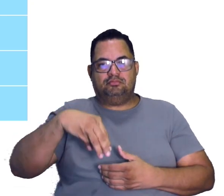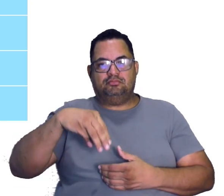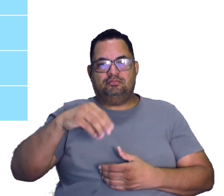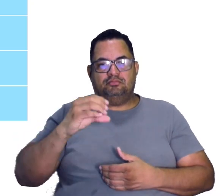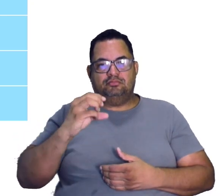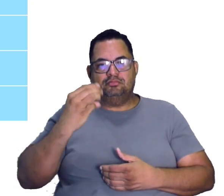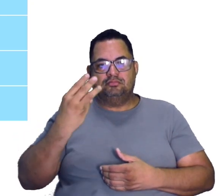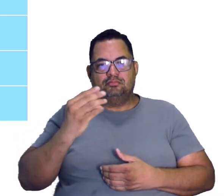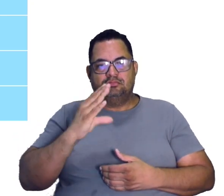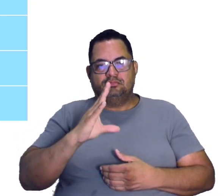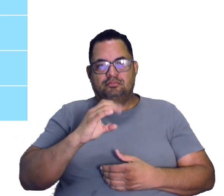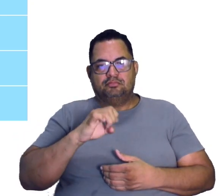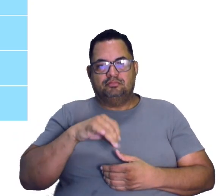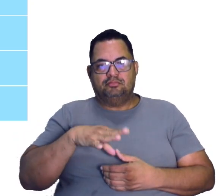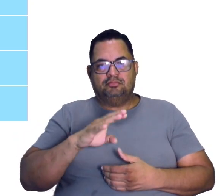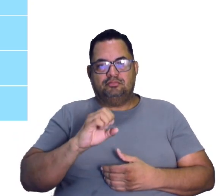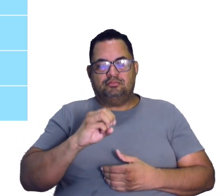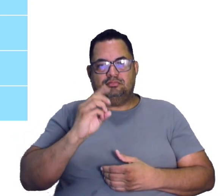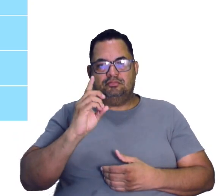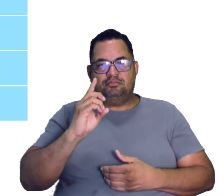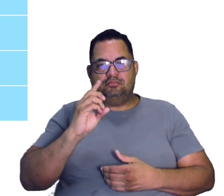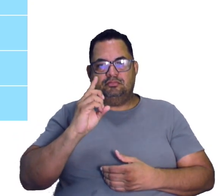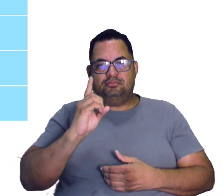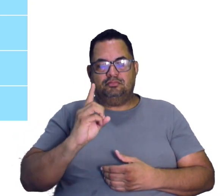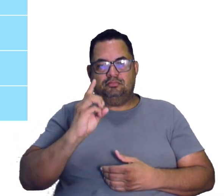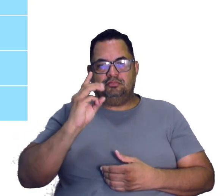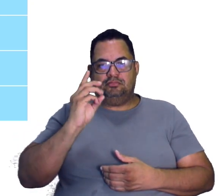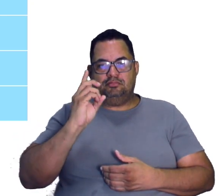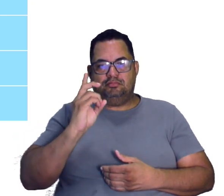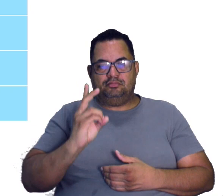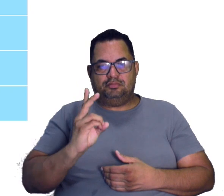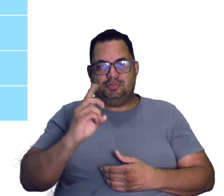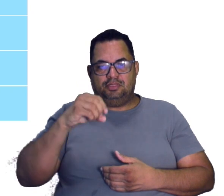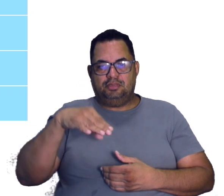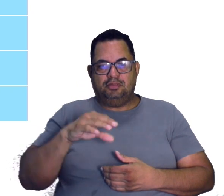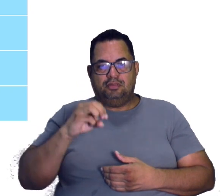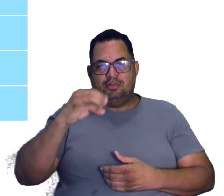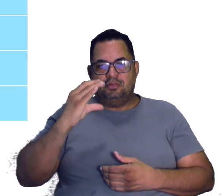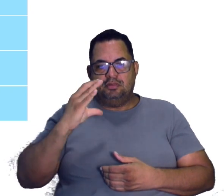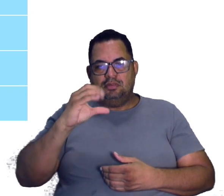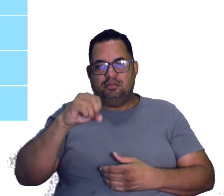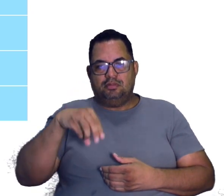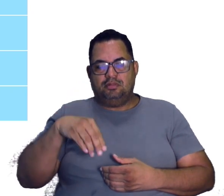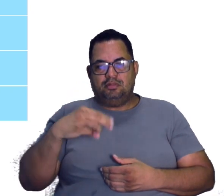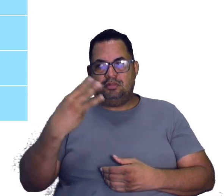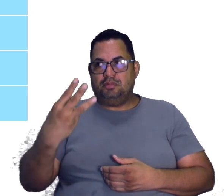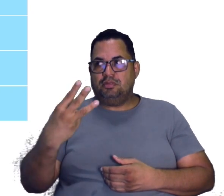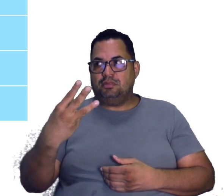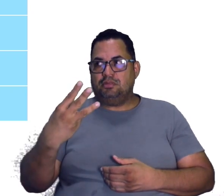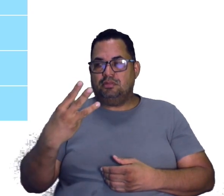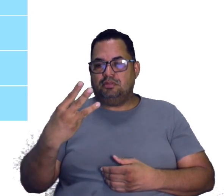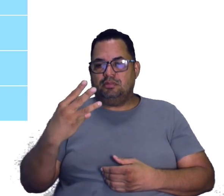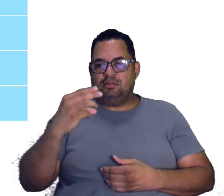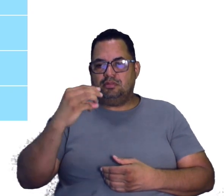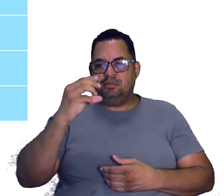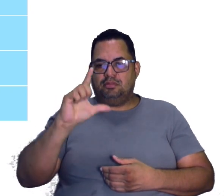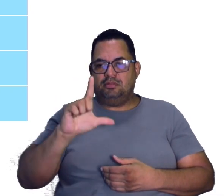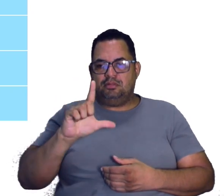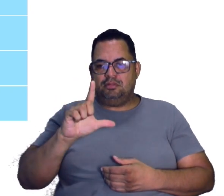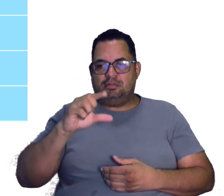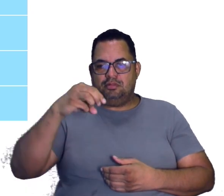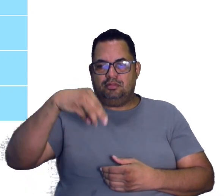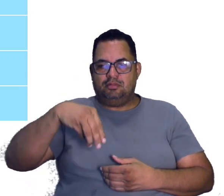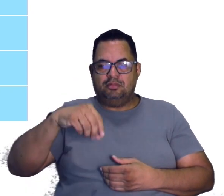vocês conhecem, o centímetro cúbico, o mililitro, também é muito mais conhecido aqui no Brasil, né? E